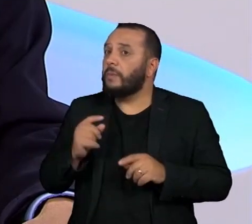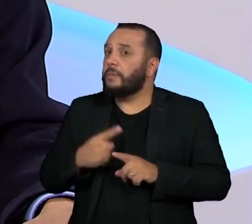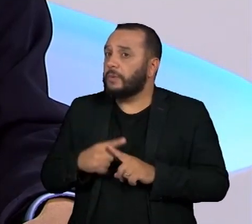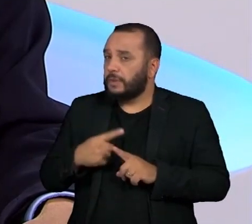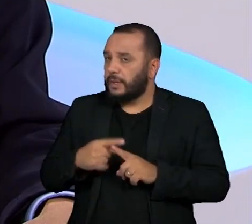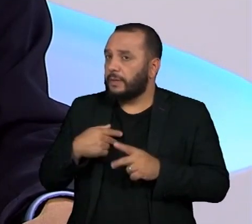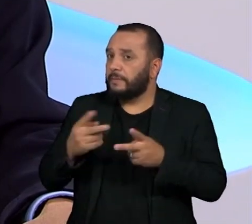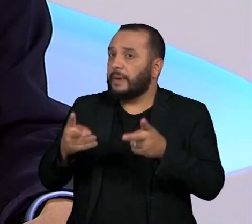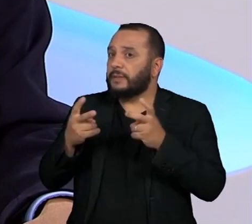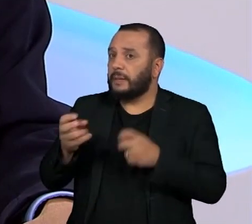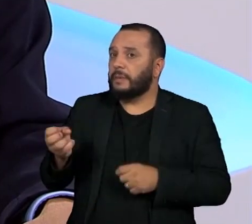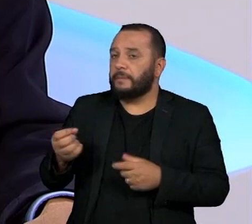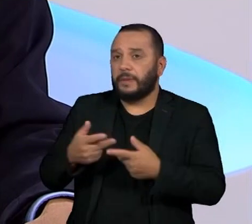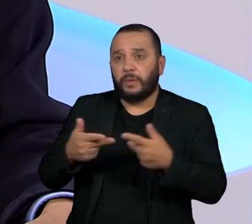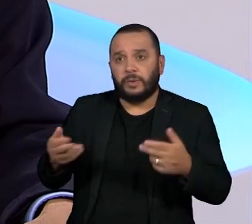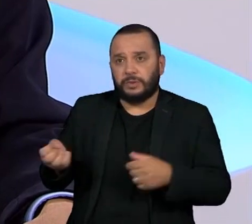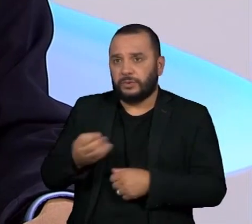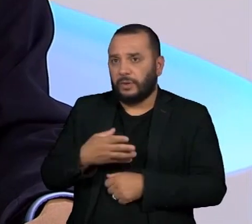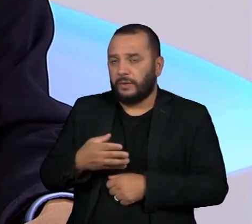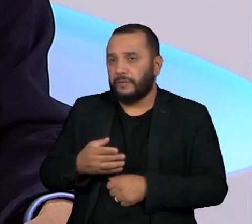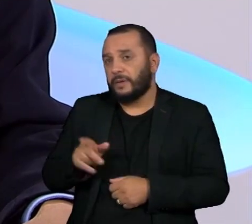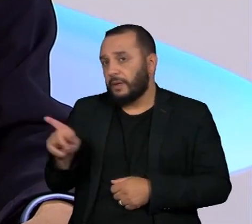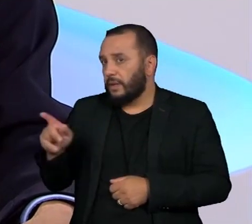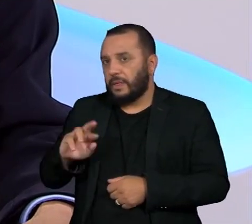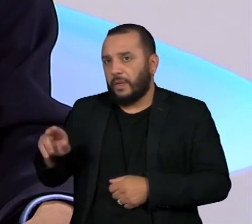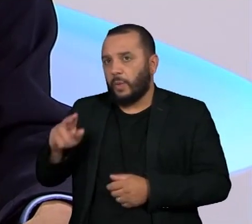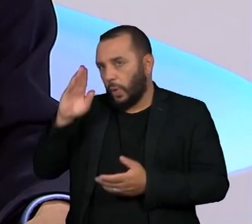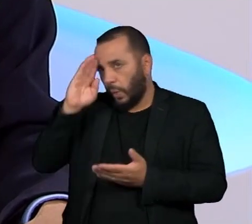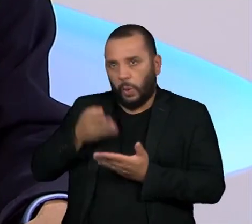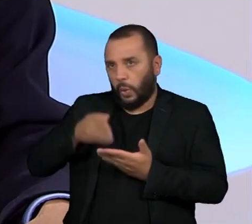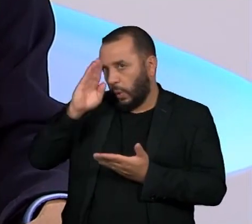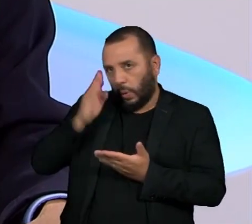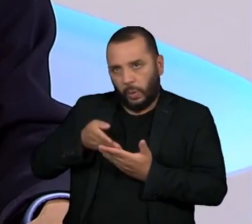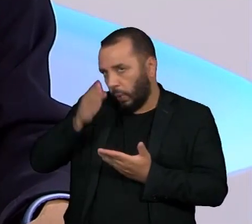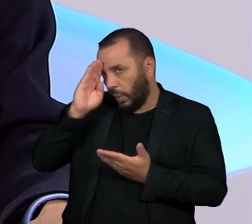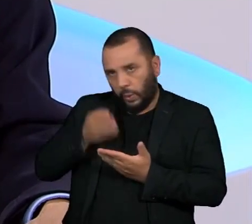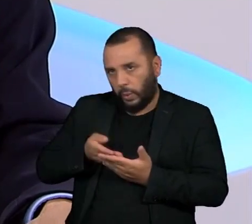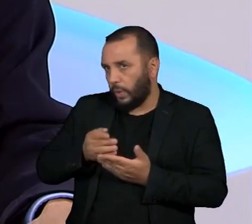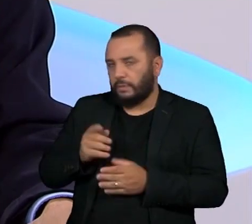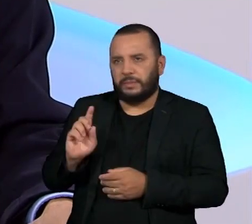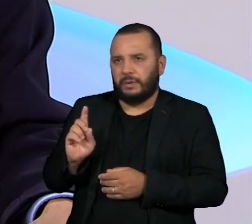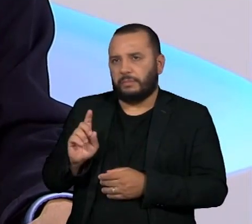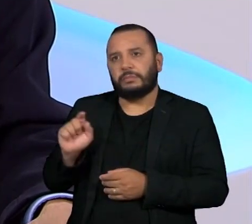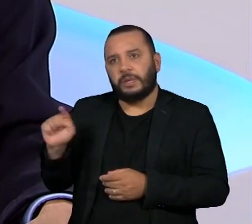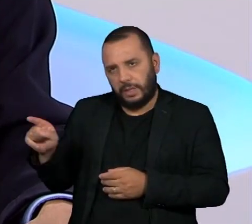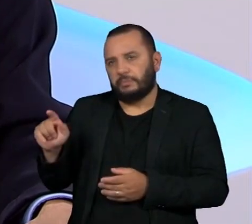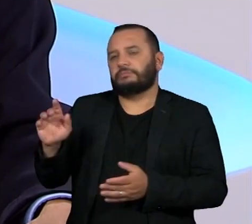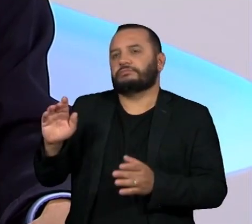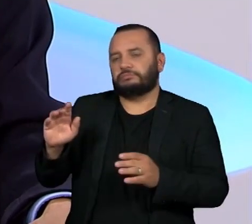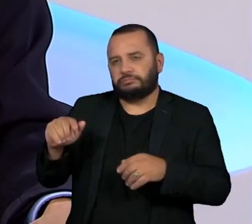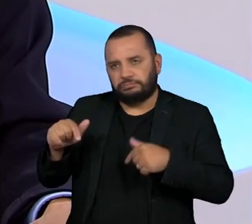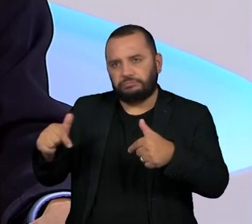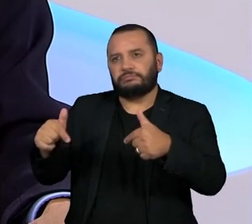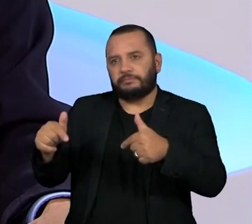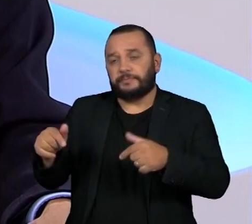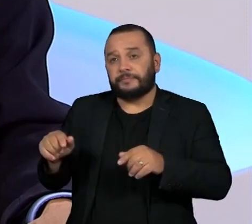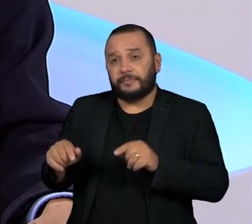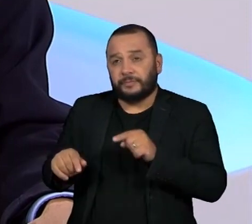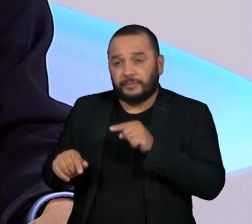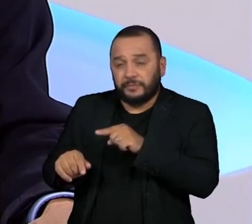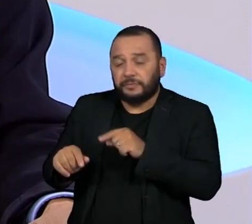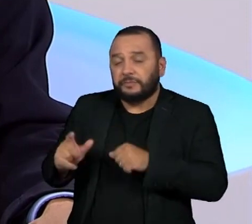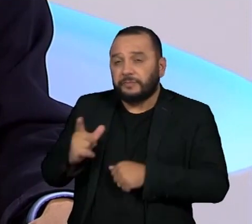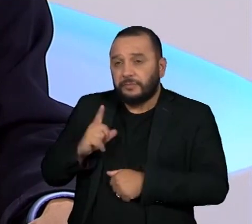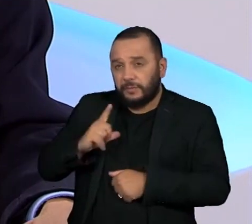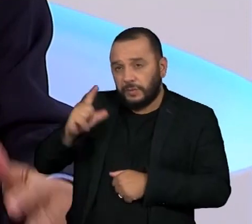é um negacionista de origem Então pode aproveitar agora se faz parte da consciência dele e da equipe